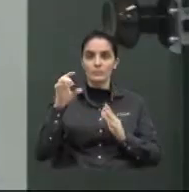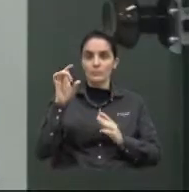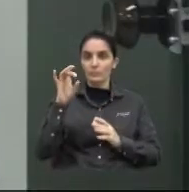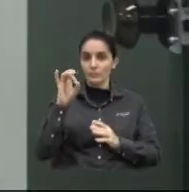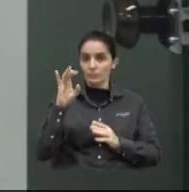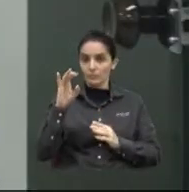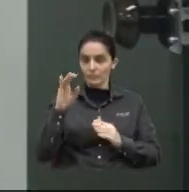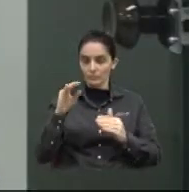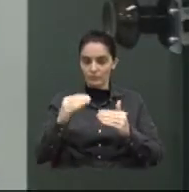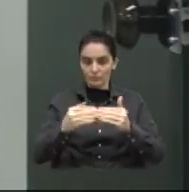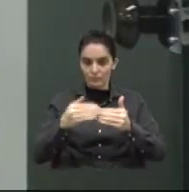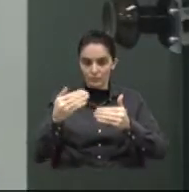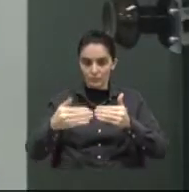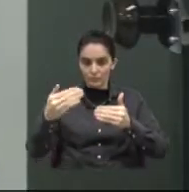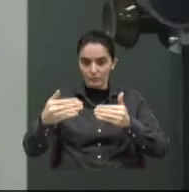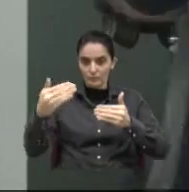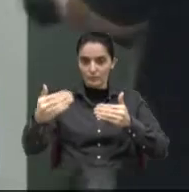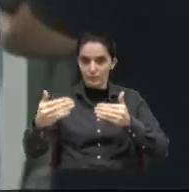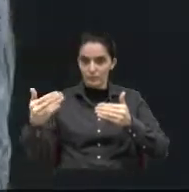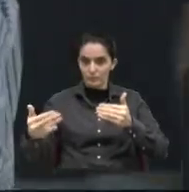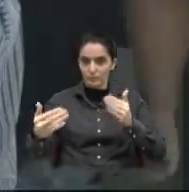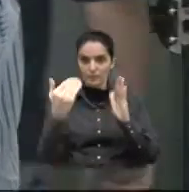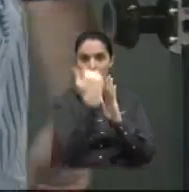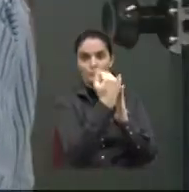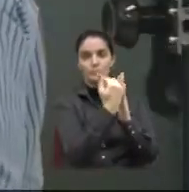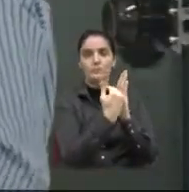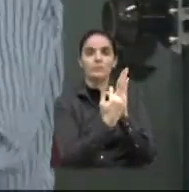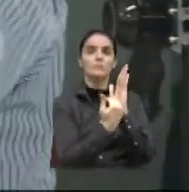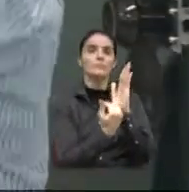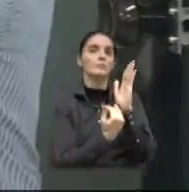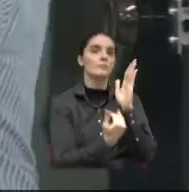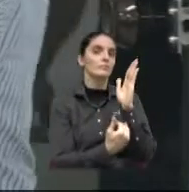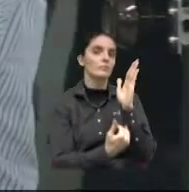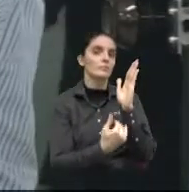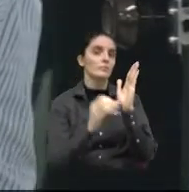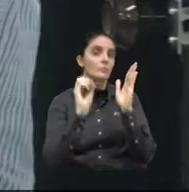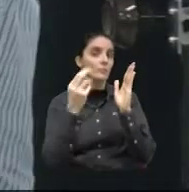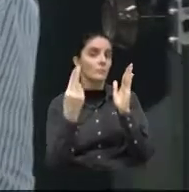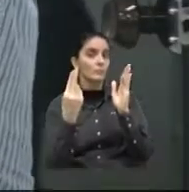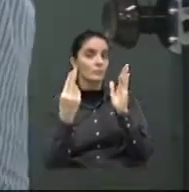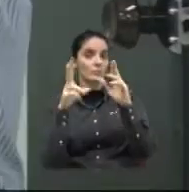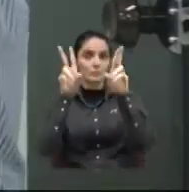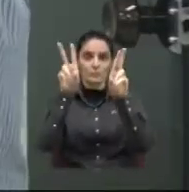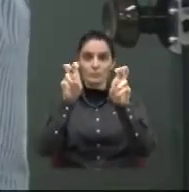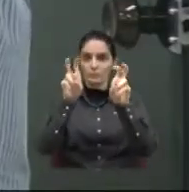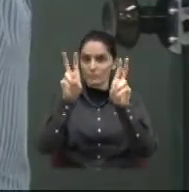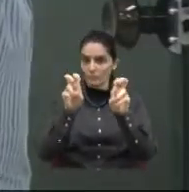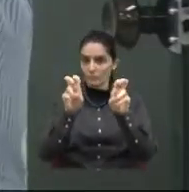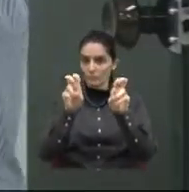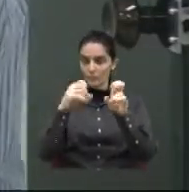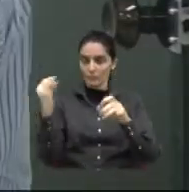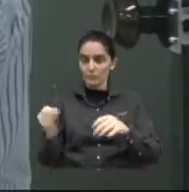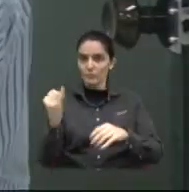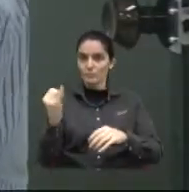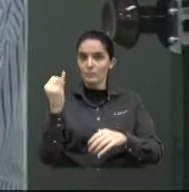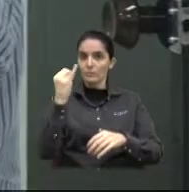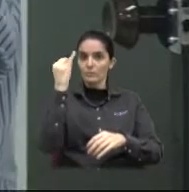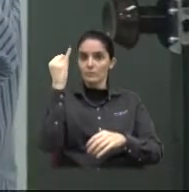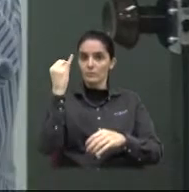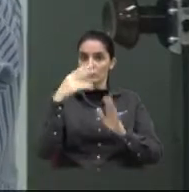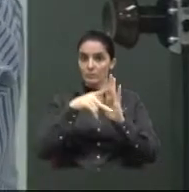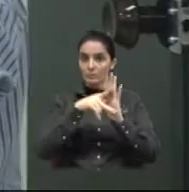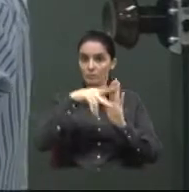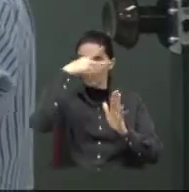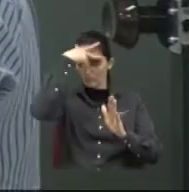seqüência a continuação da sessão ou então um assunto primordial que venha da prefeitura